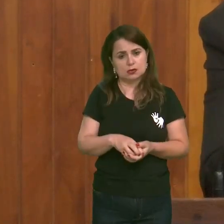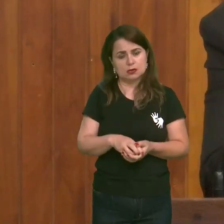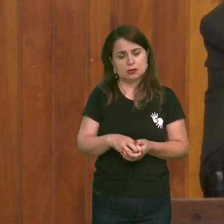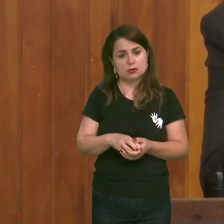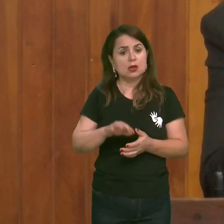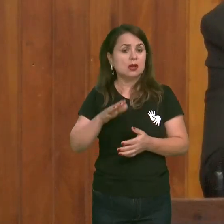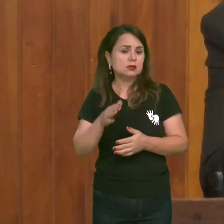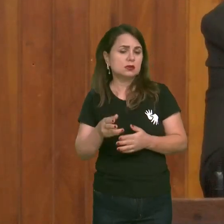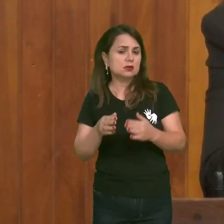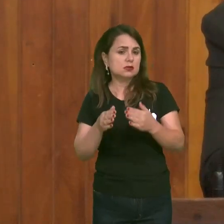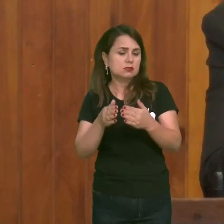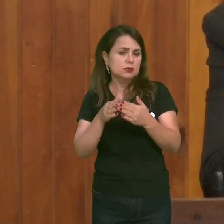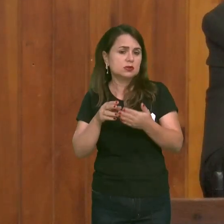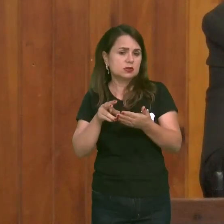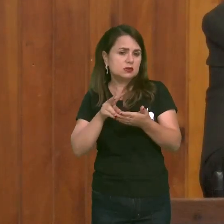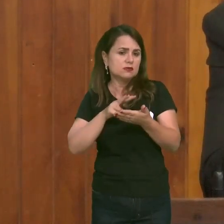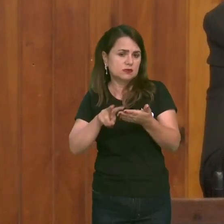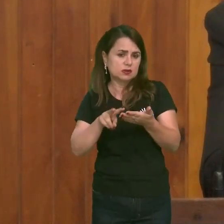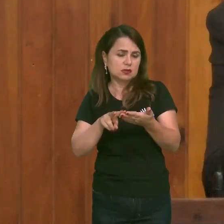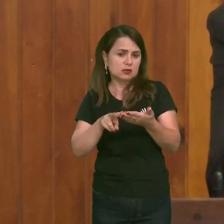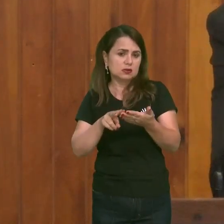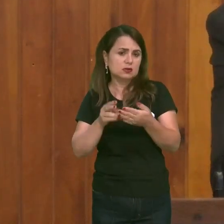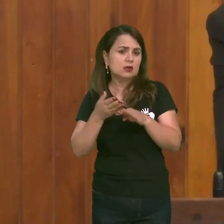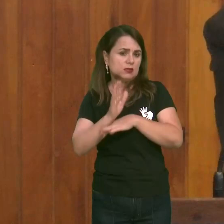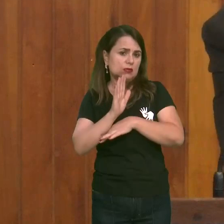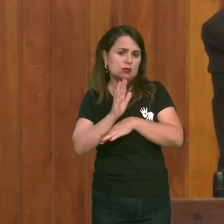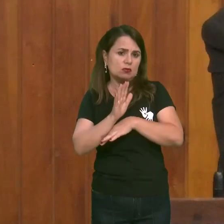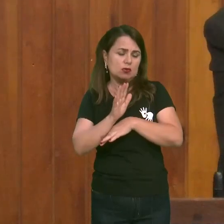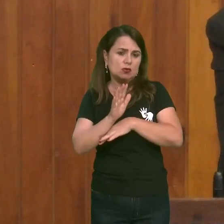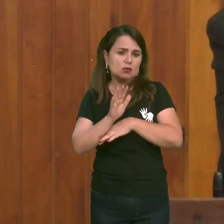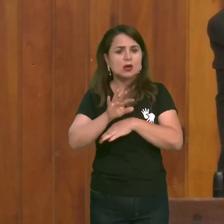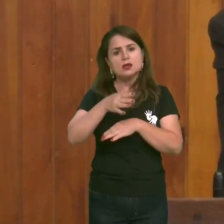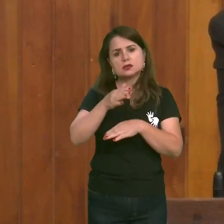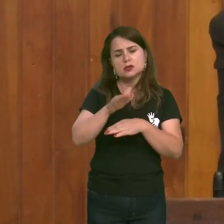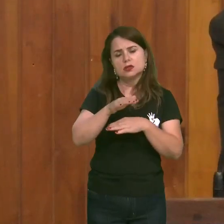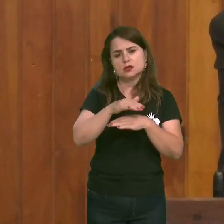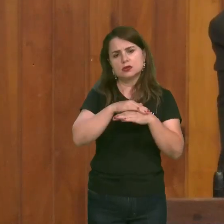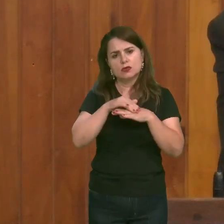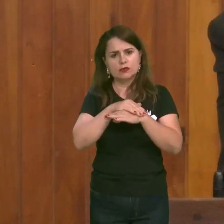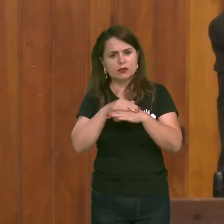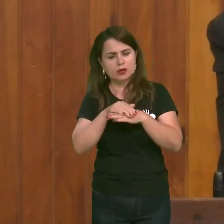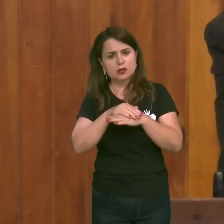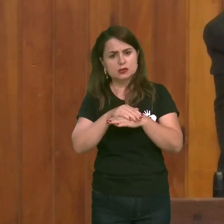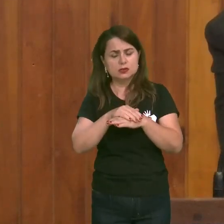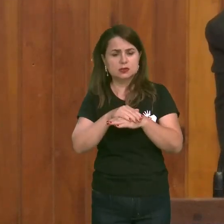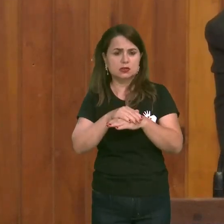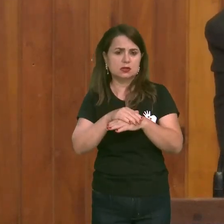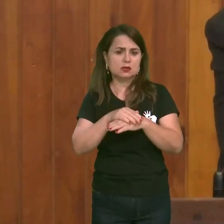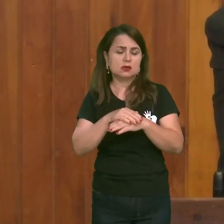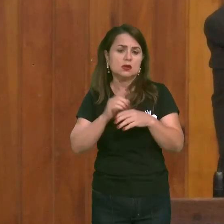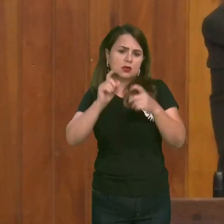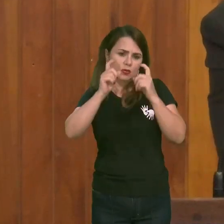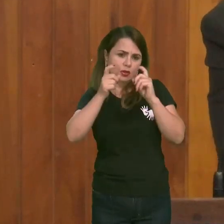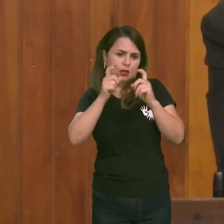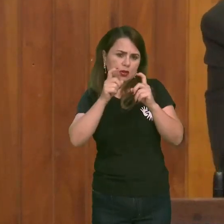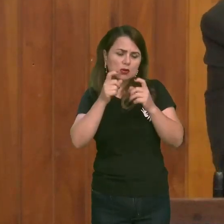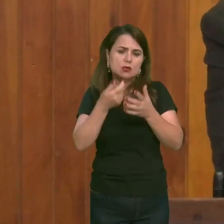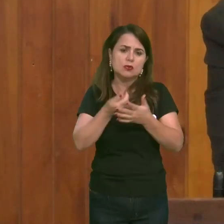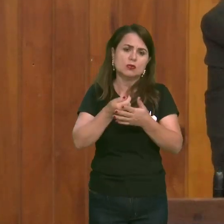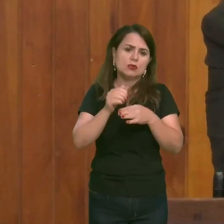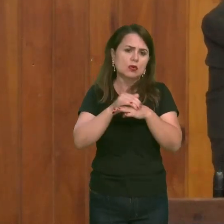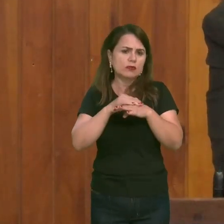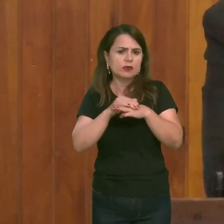os colegas aprovaram É assim né Às vezes tem uma conversa base da base do governo vai lá e faz uma reunião conversa